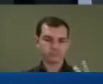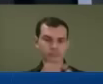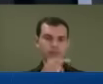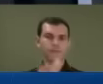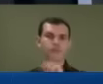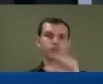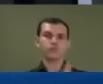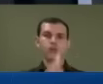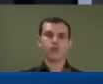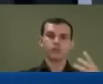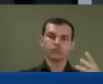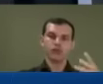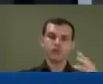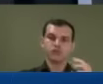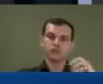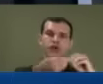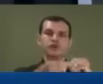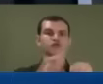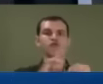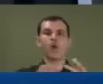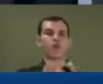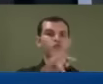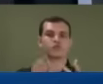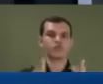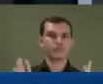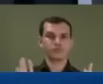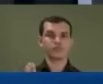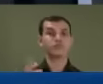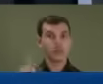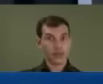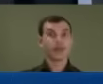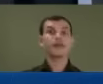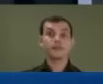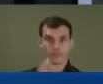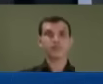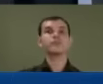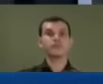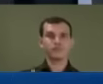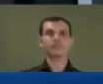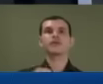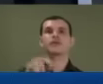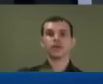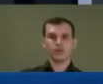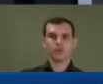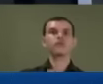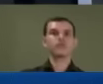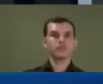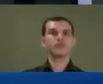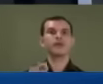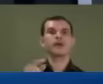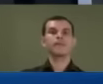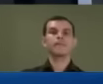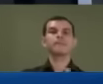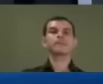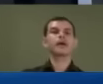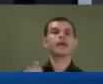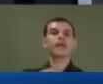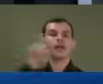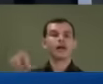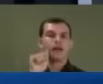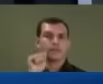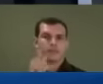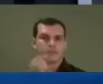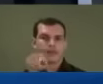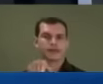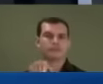simplificadas apenas para 2 etapas. É importante destacar o que isso representa para a economia do Amapá. A